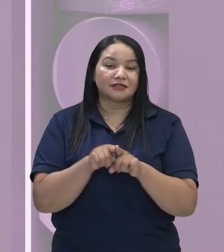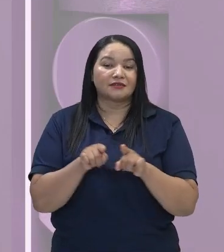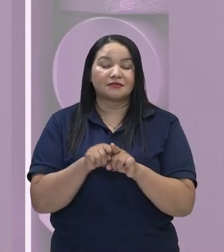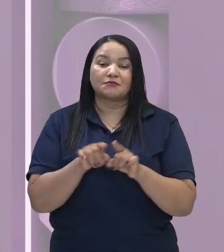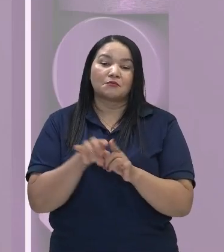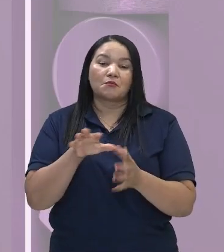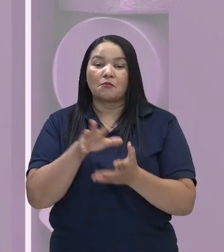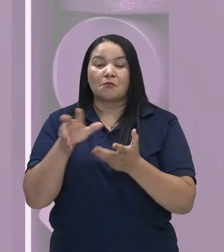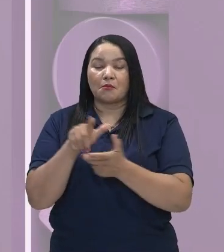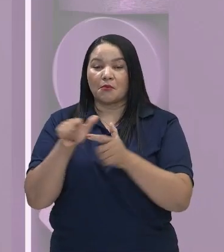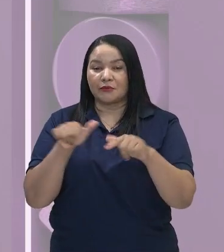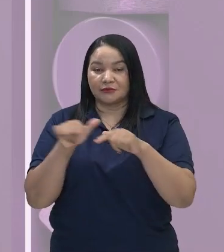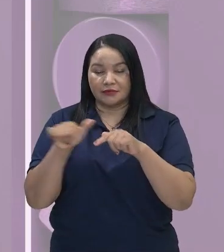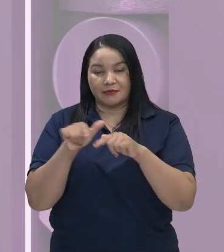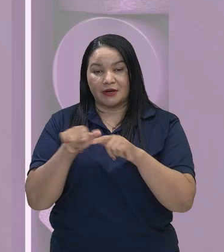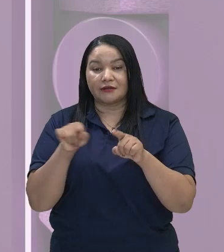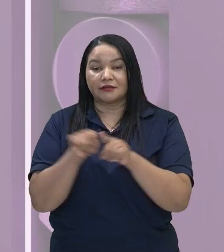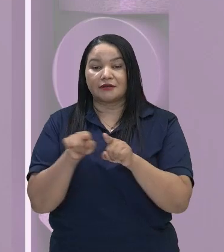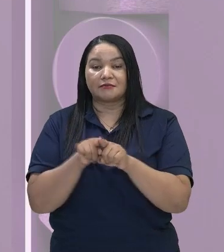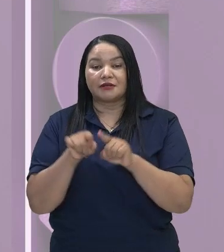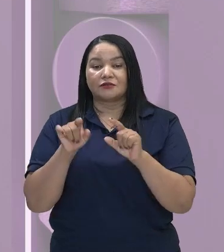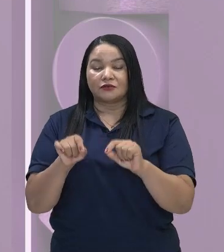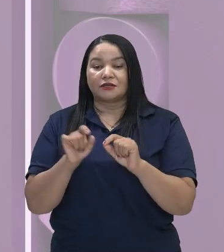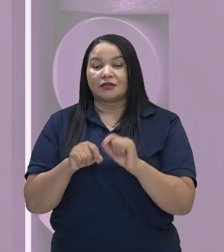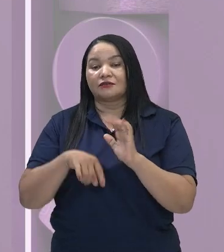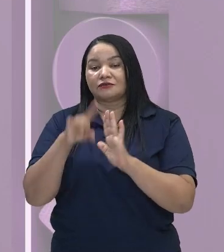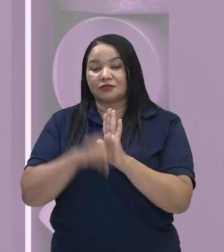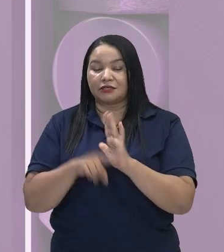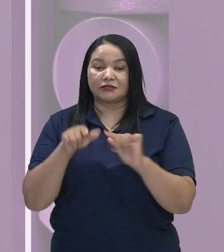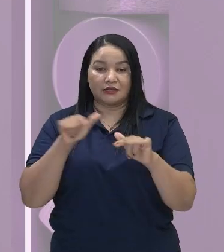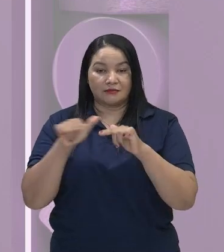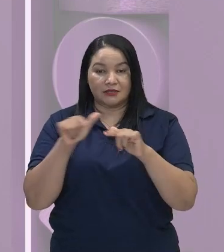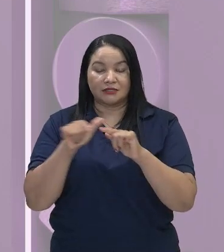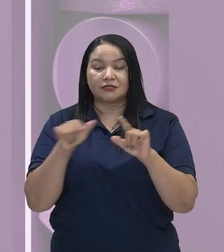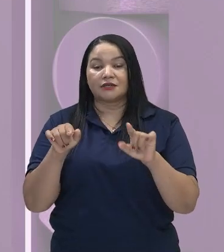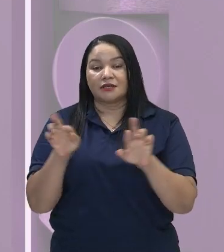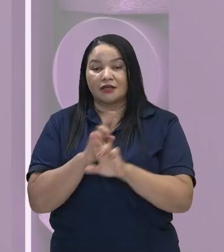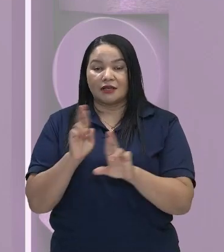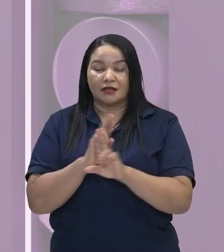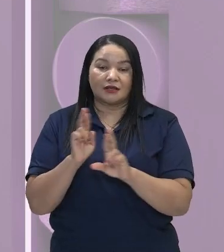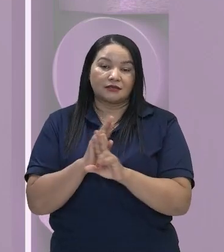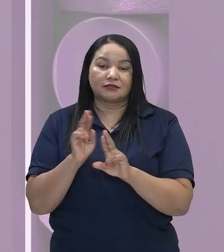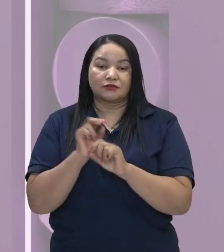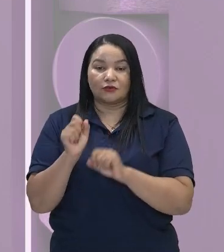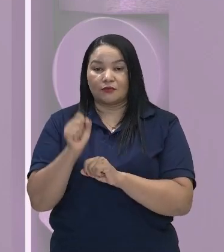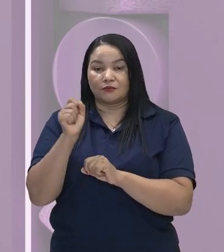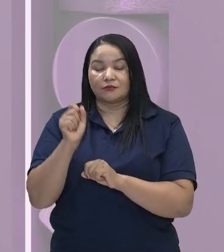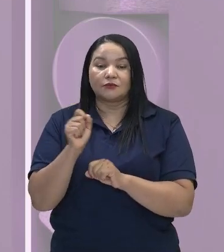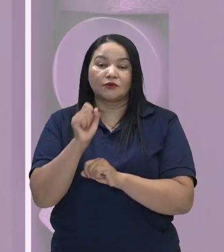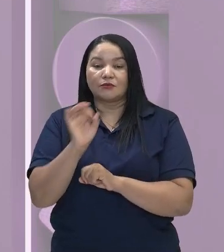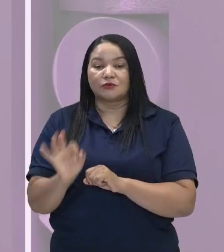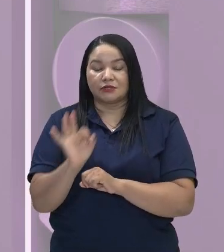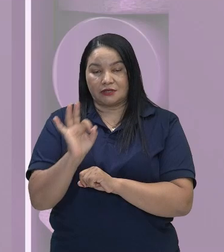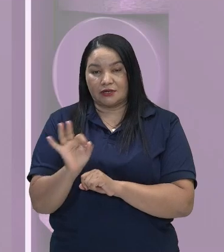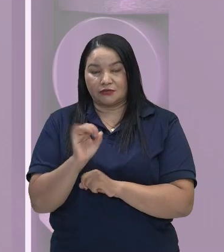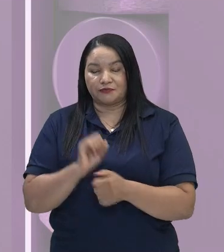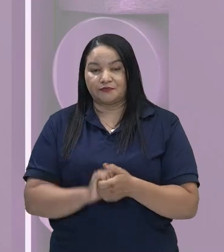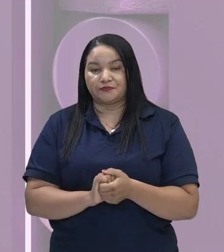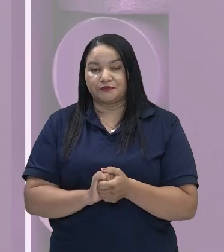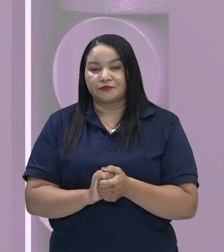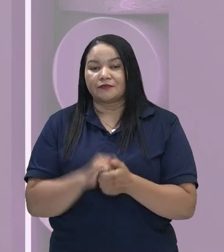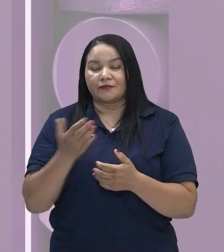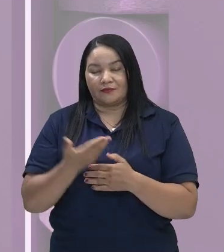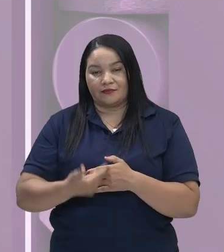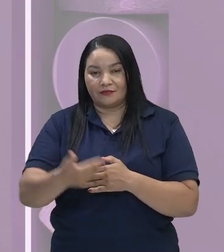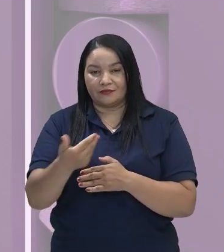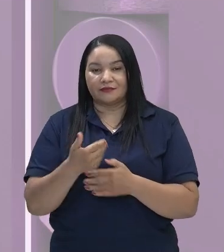do trabalho, e nós estamos falando também dos direitos trabalhistas e sua relação com a porcentagem. Certo? Então agora vamos continuar, porque eu